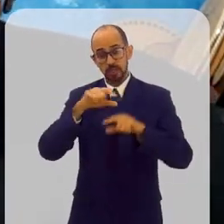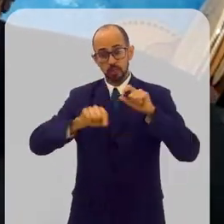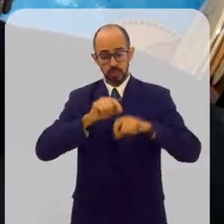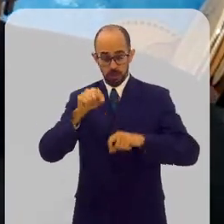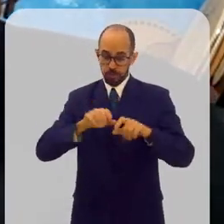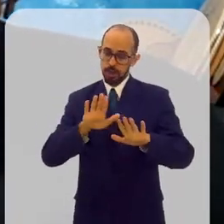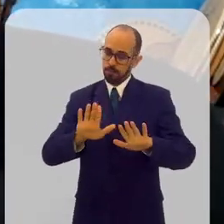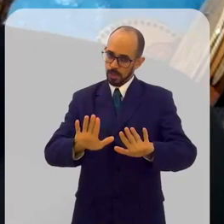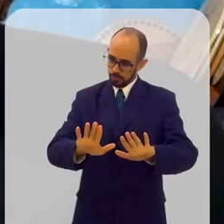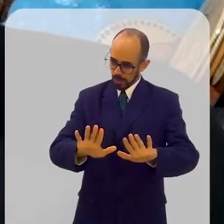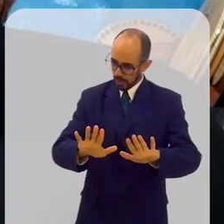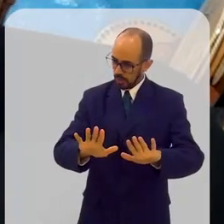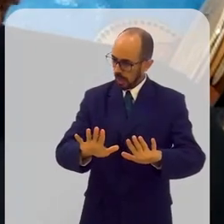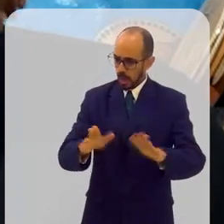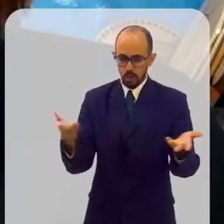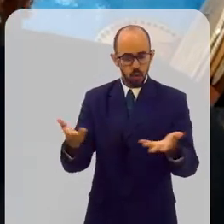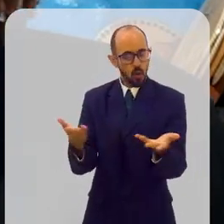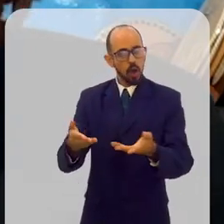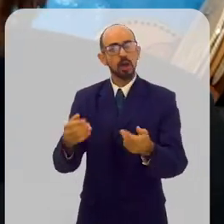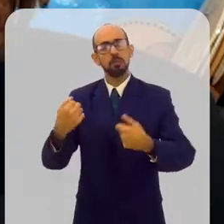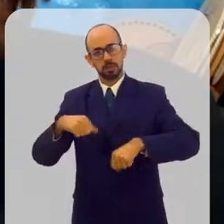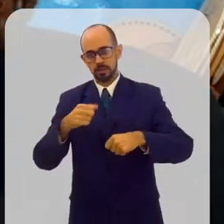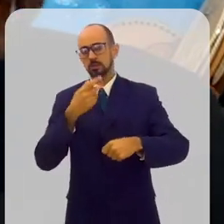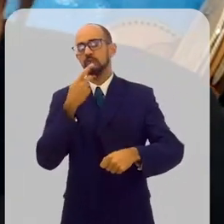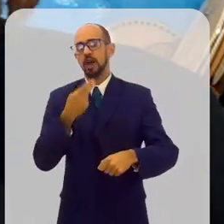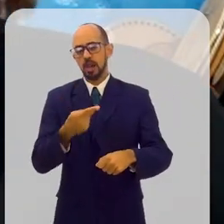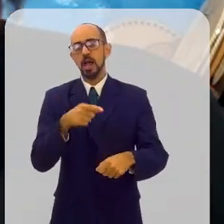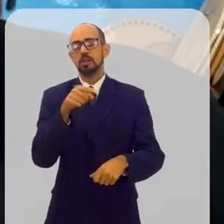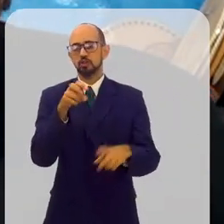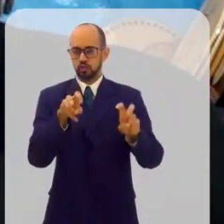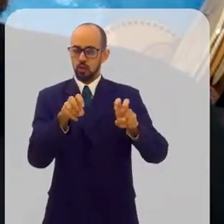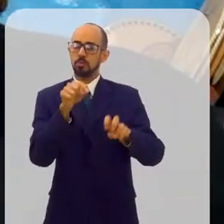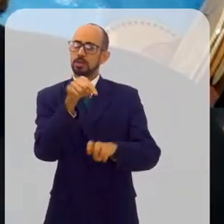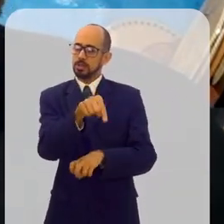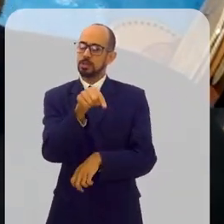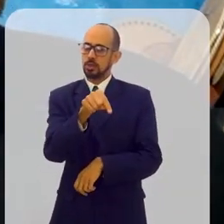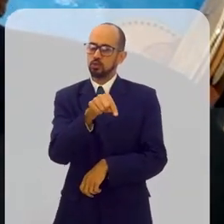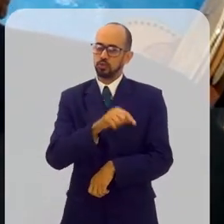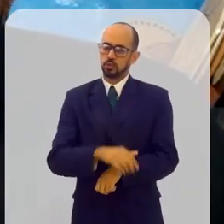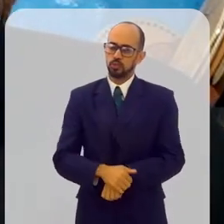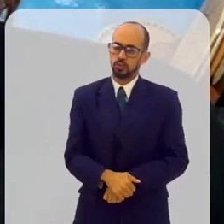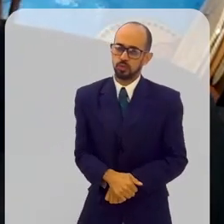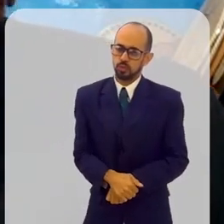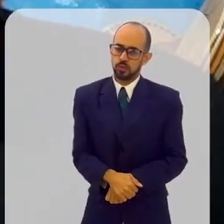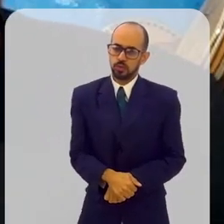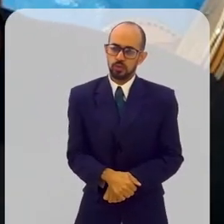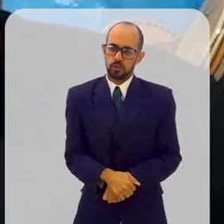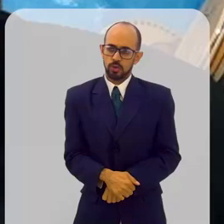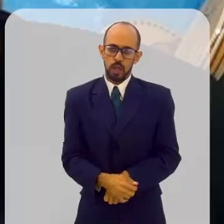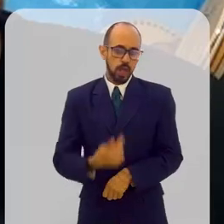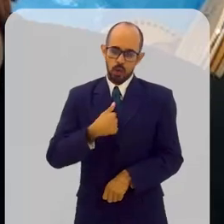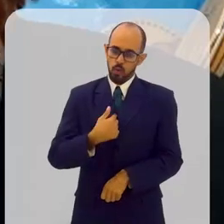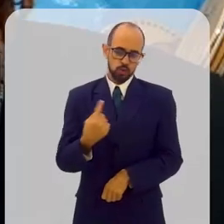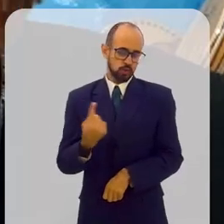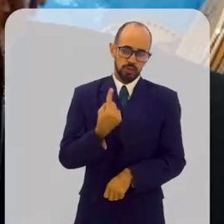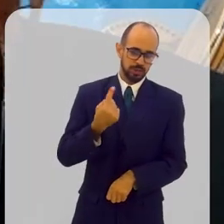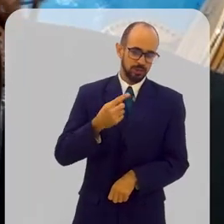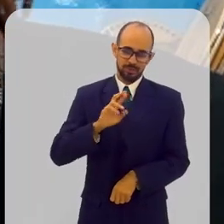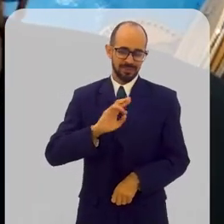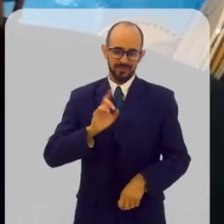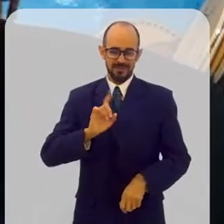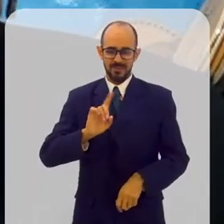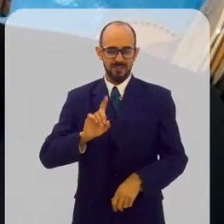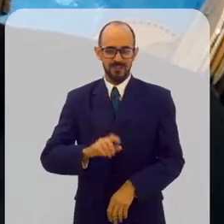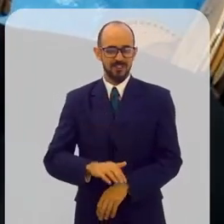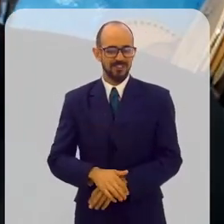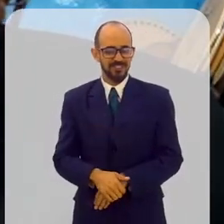sintam inclusive na condição de olhar e falar, peraí, não tem como mais não falar sobre essas coisas. E assim, eu tenho certeza que eu não